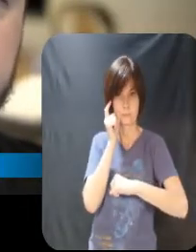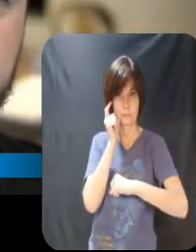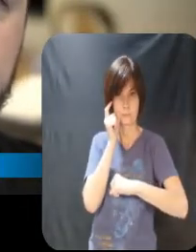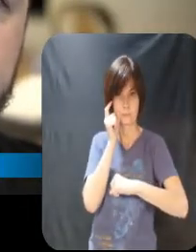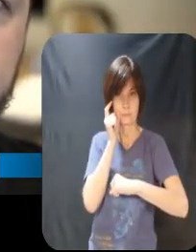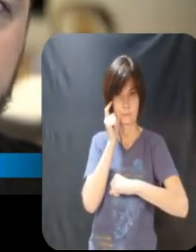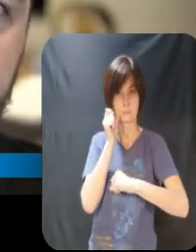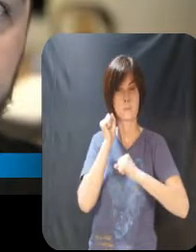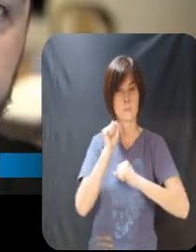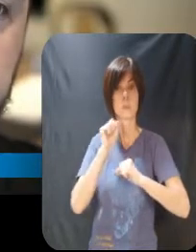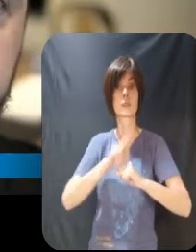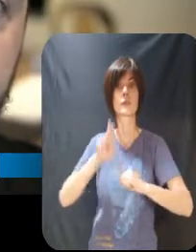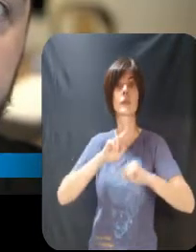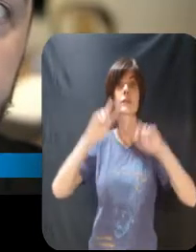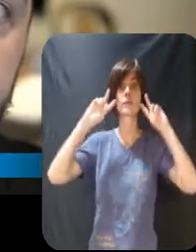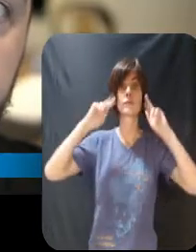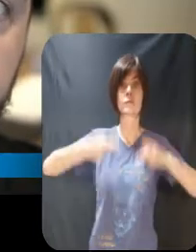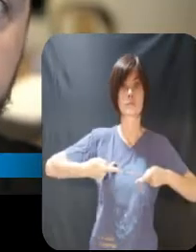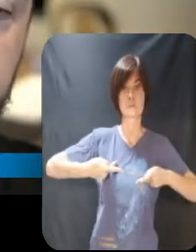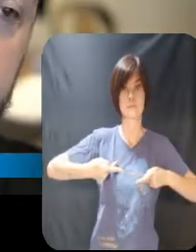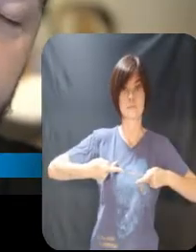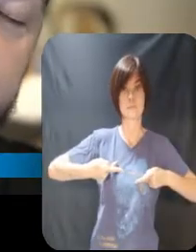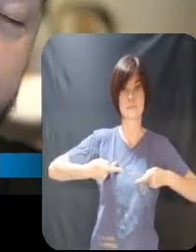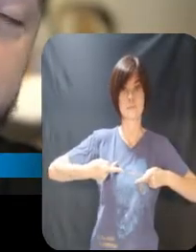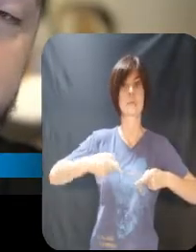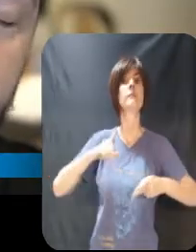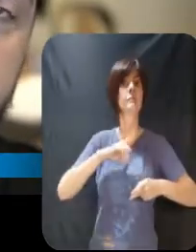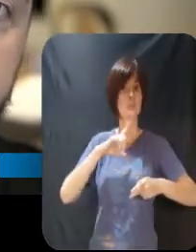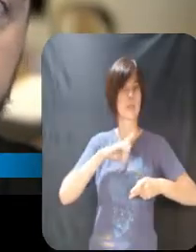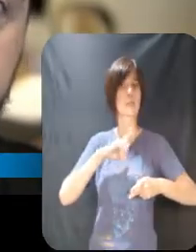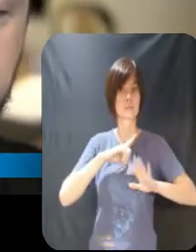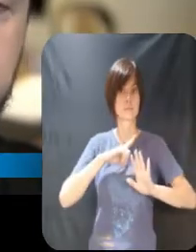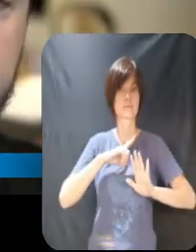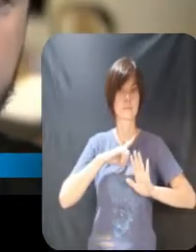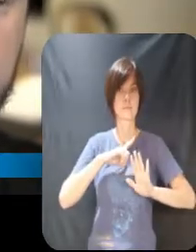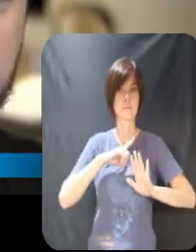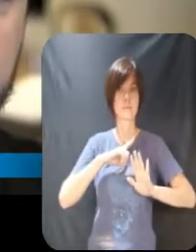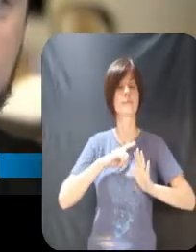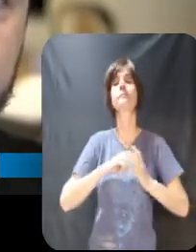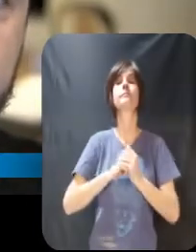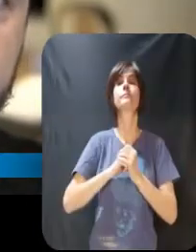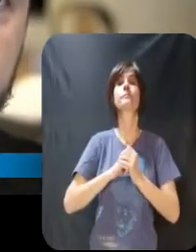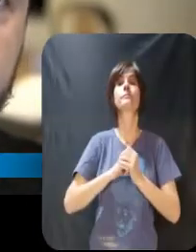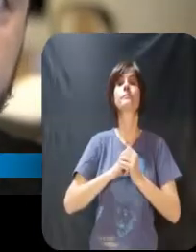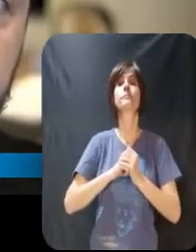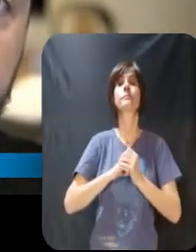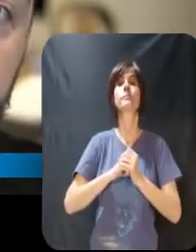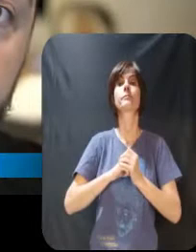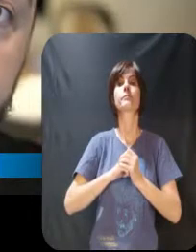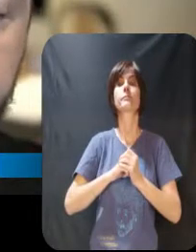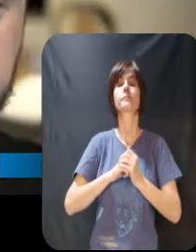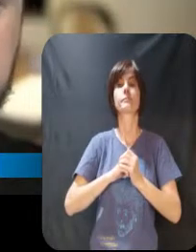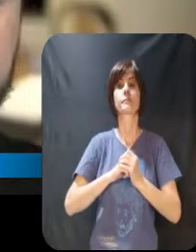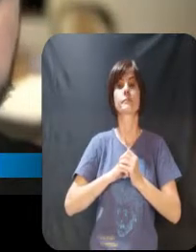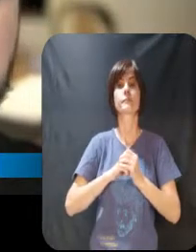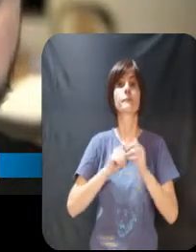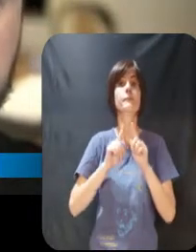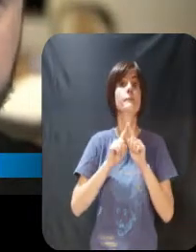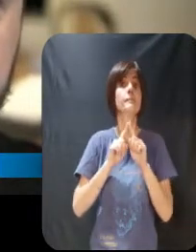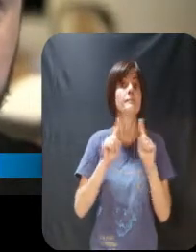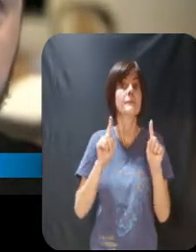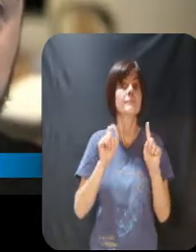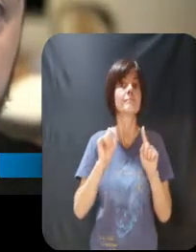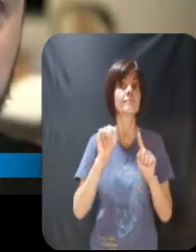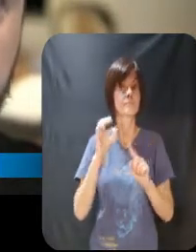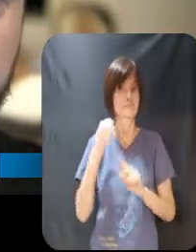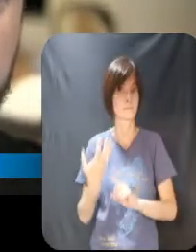a gente tem vacina de coronavírus para pets, eu confundi com outra vacina de cachorros também, que é a vacina de coronavírus para cachorros e a vacina de